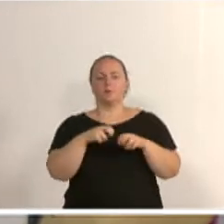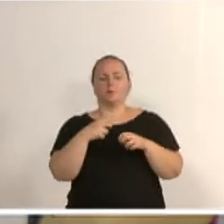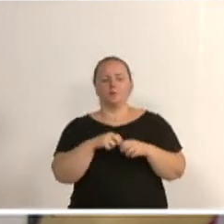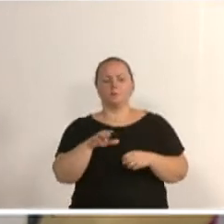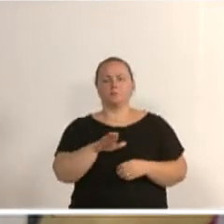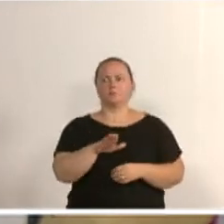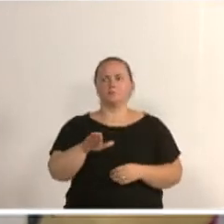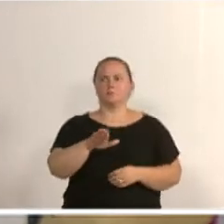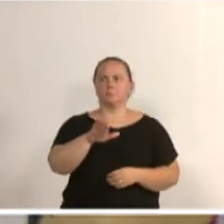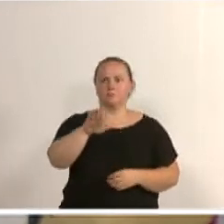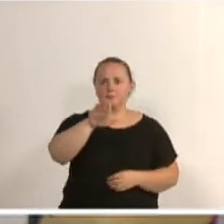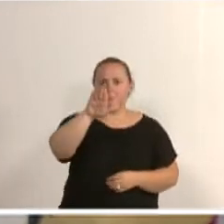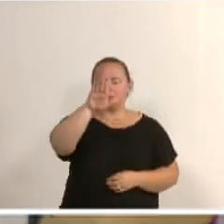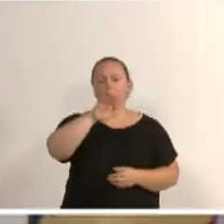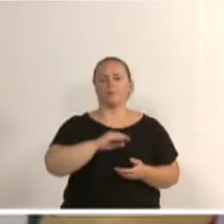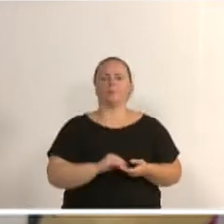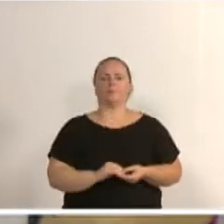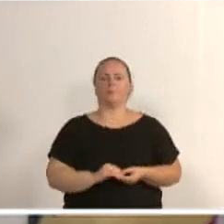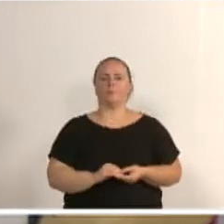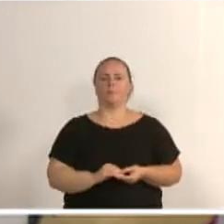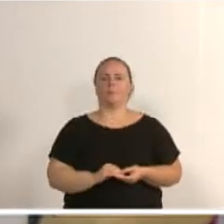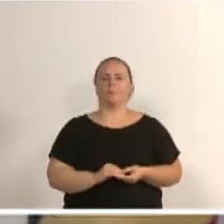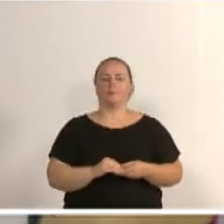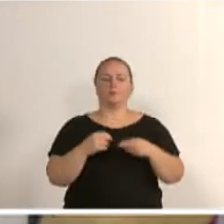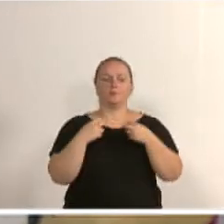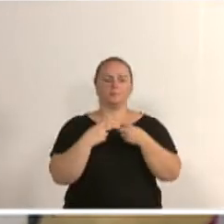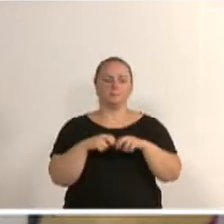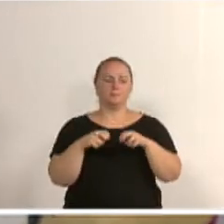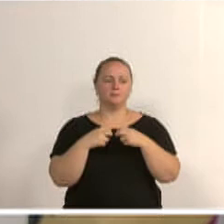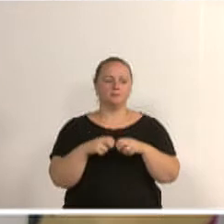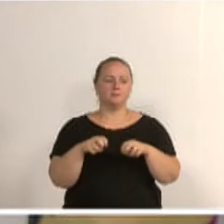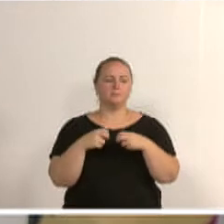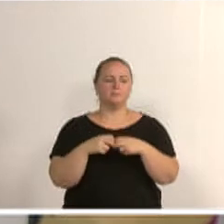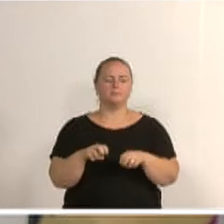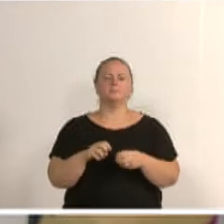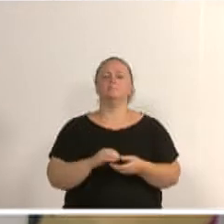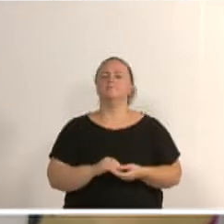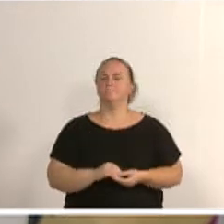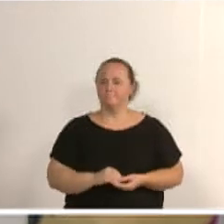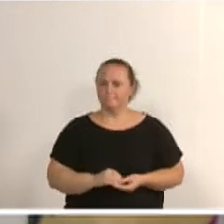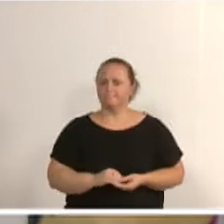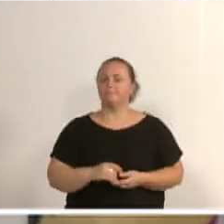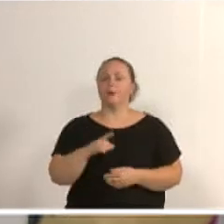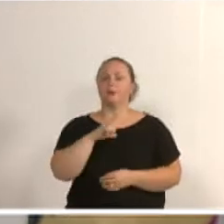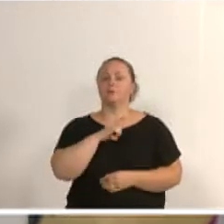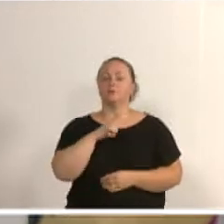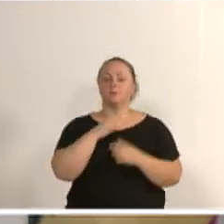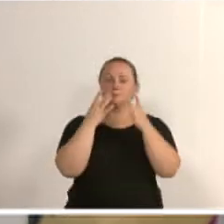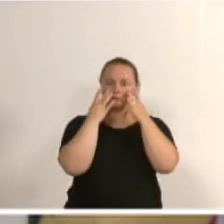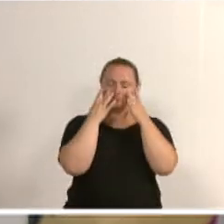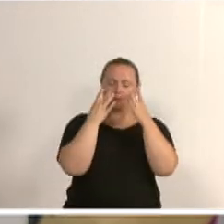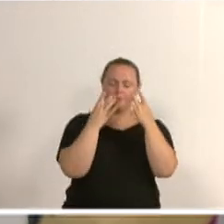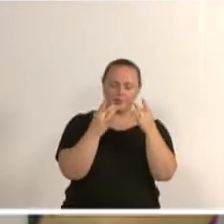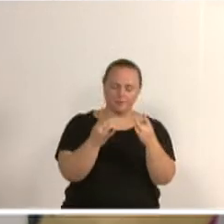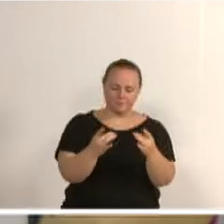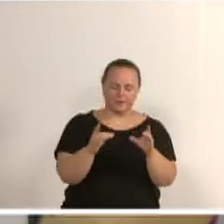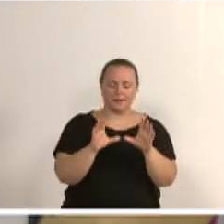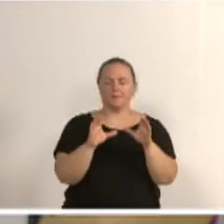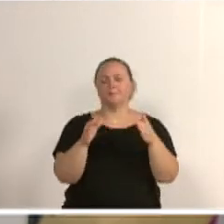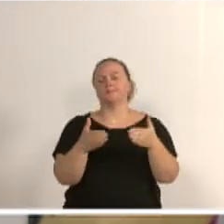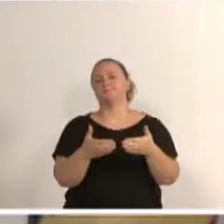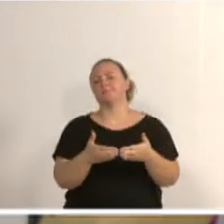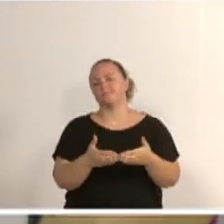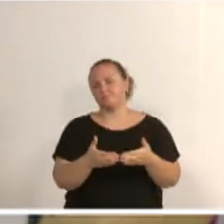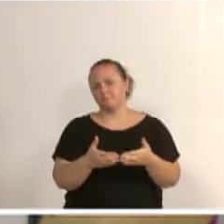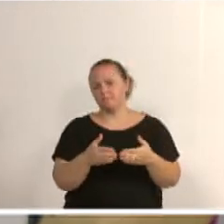né? Construímos novas linhas, novos horários, ouvíamos a comunidade e assim os ônibus